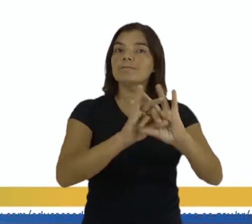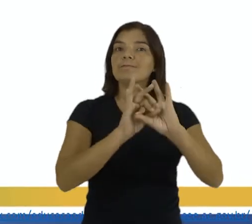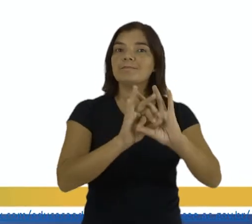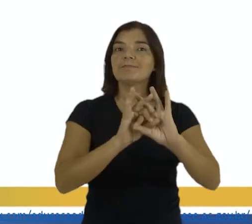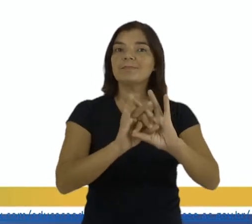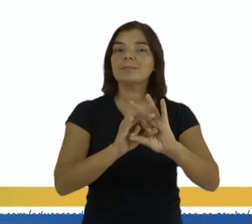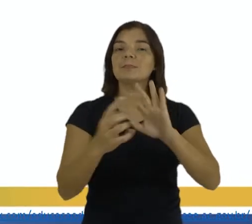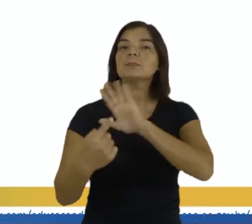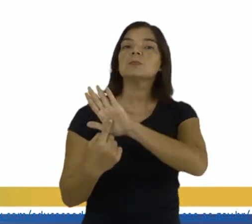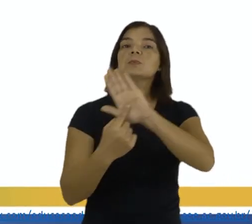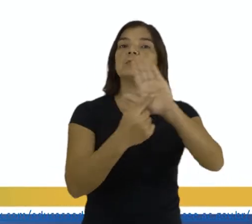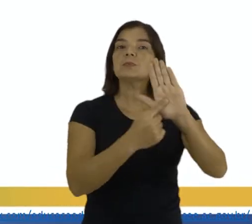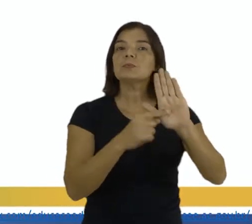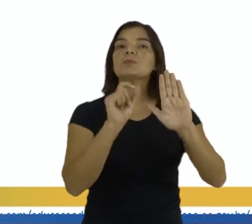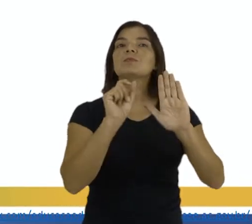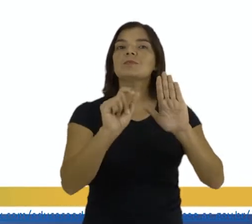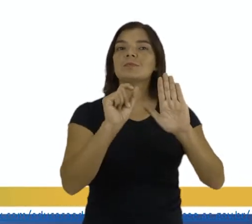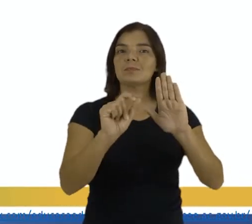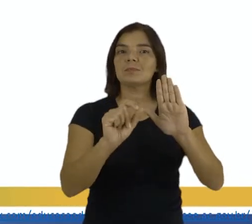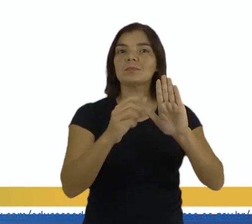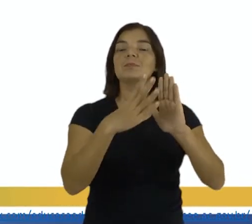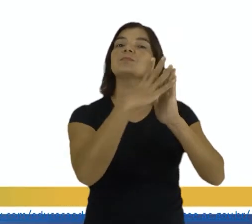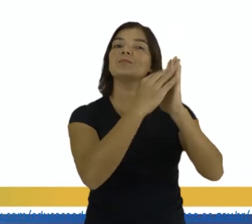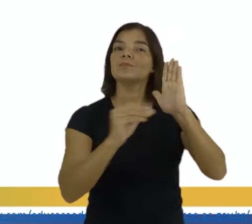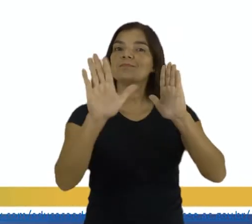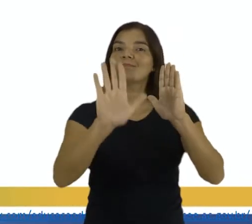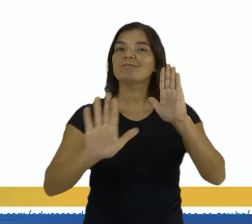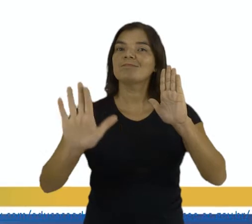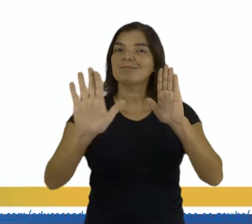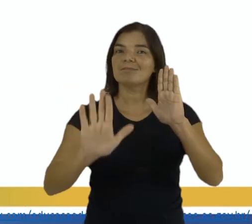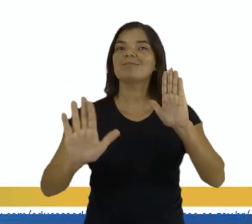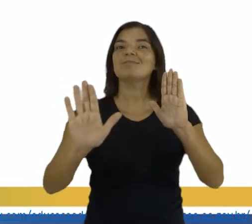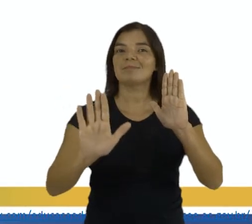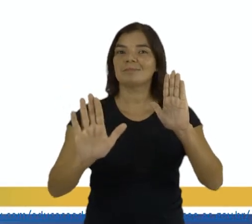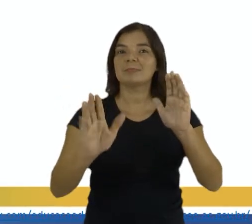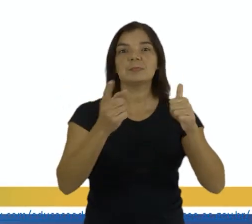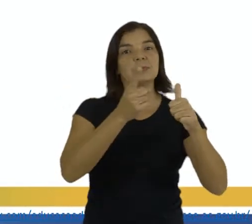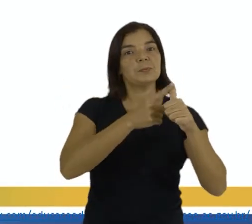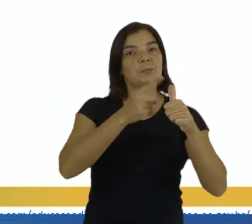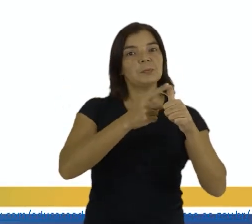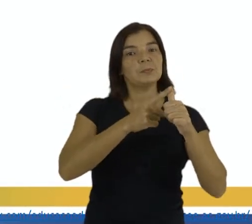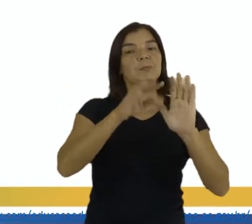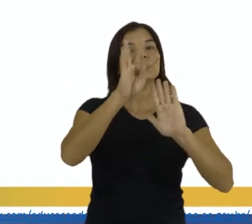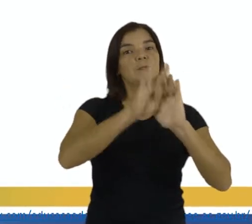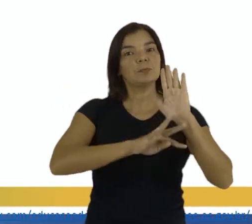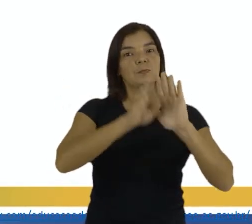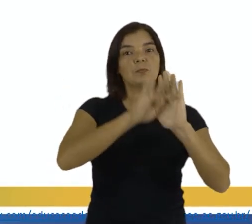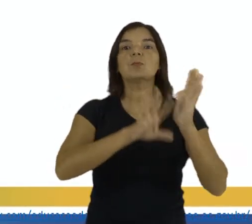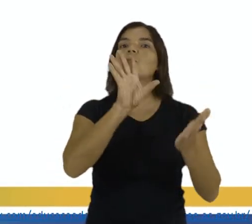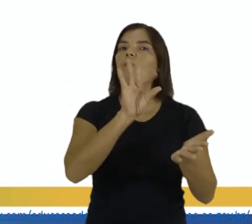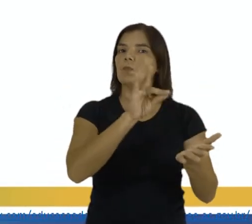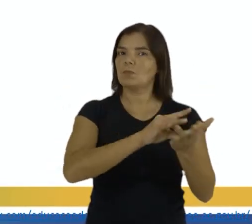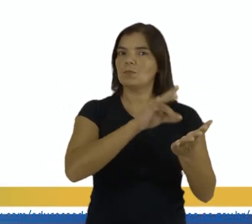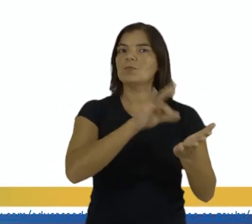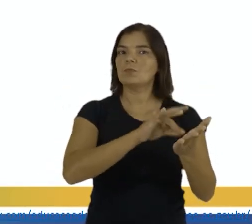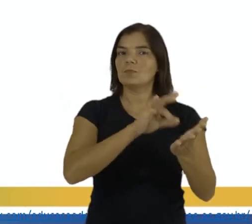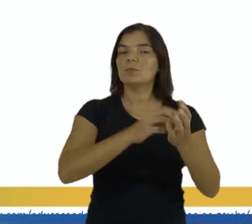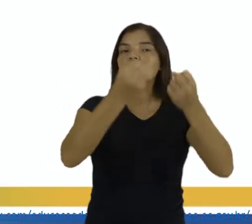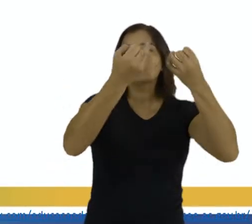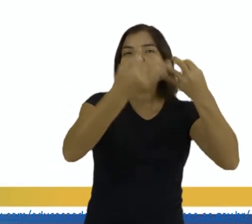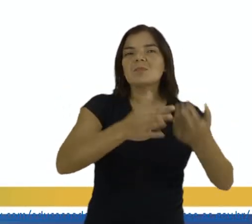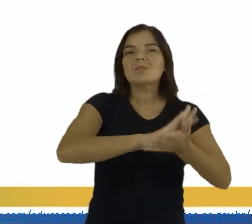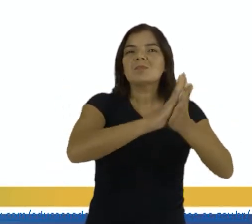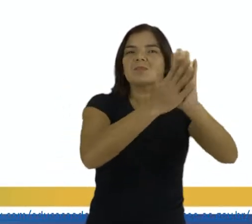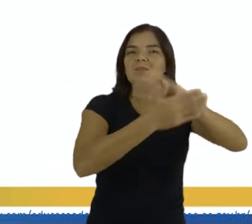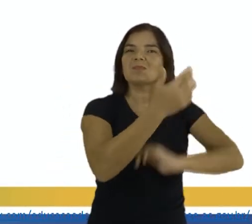seja, apresentam a intertextualidade. No primeiro texto, que é o texto original, fala da